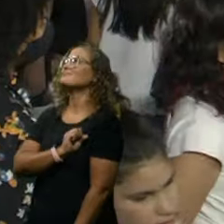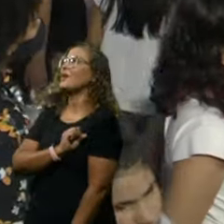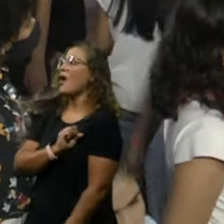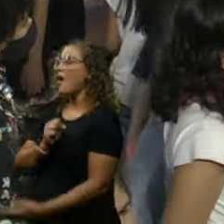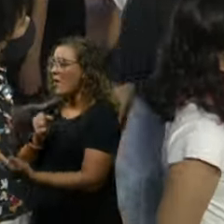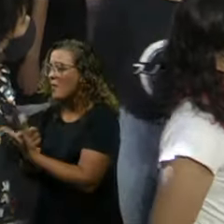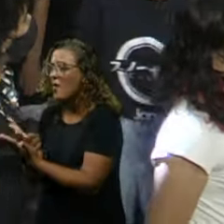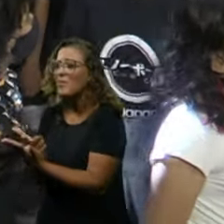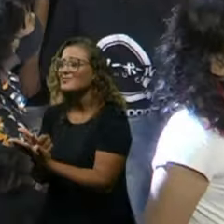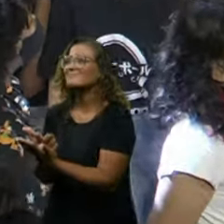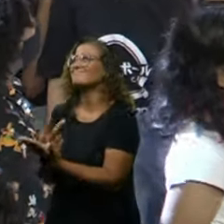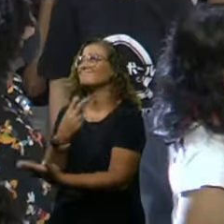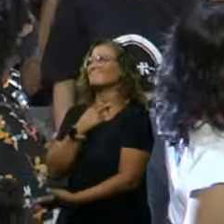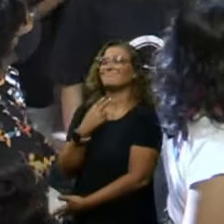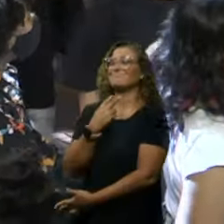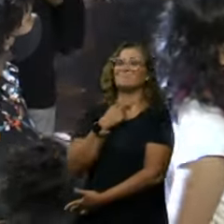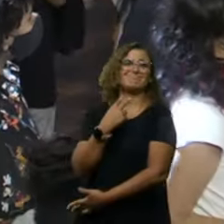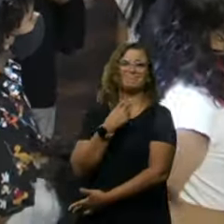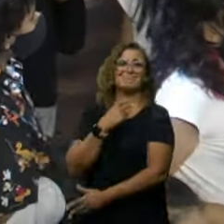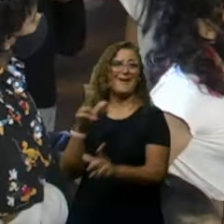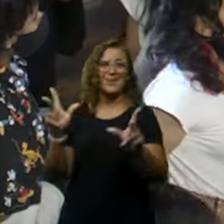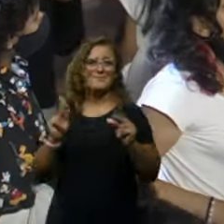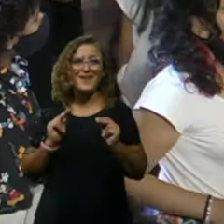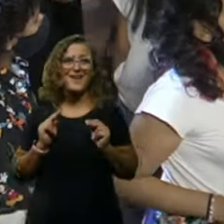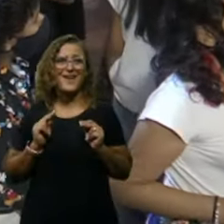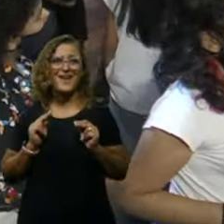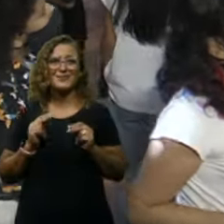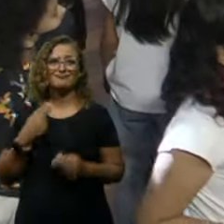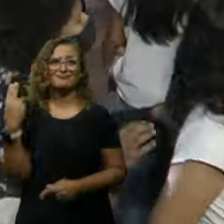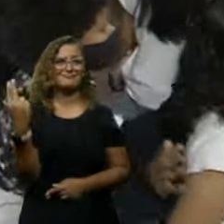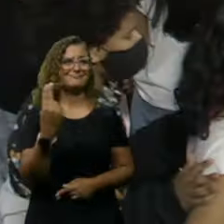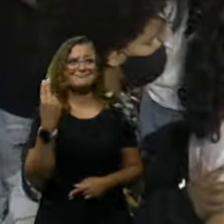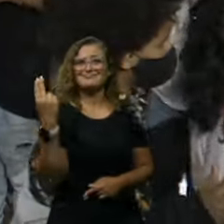da escola E aí